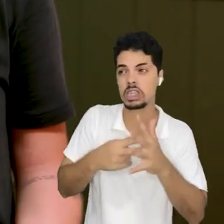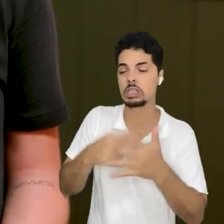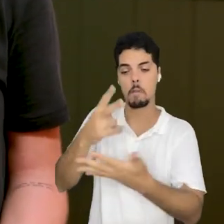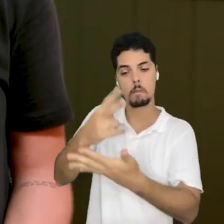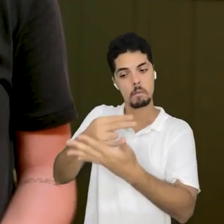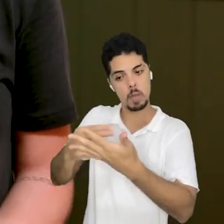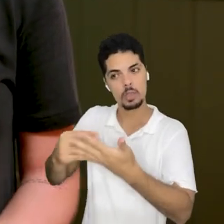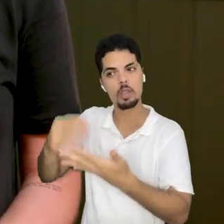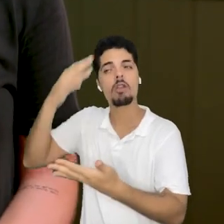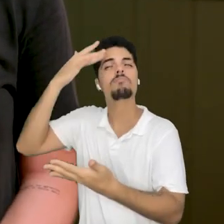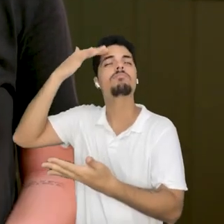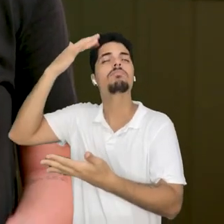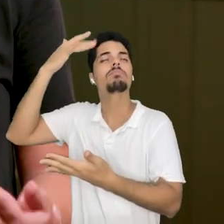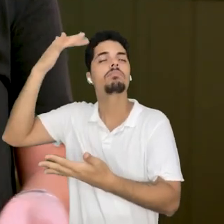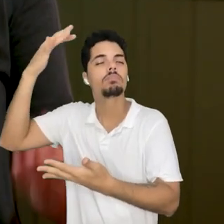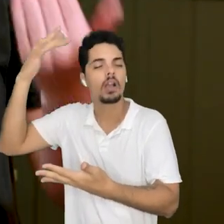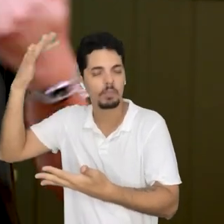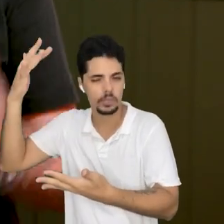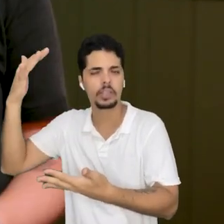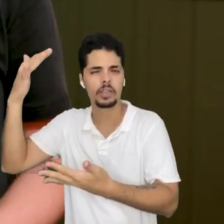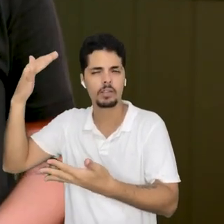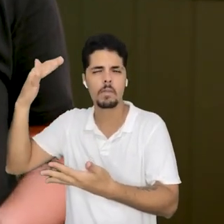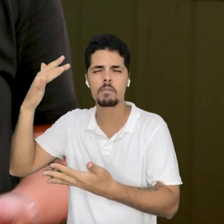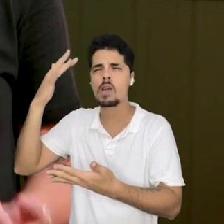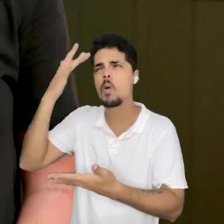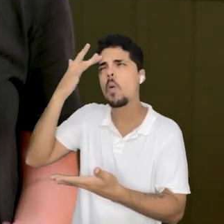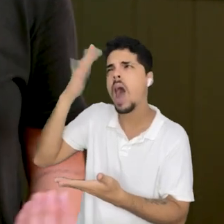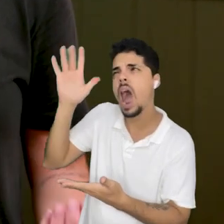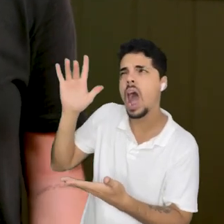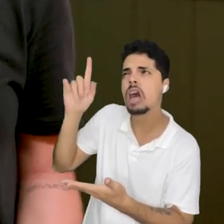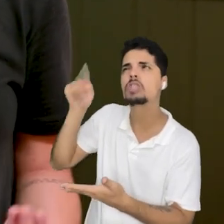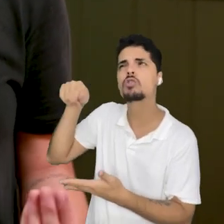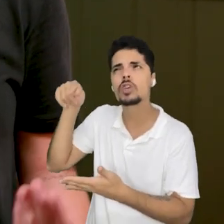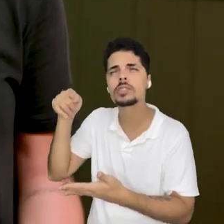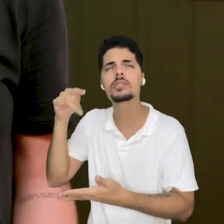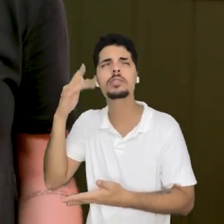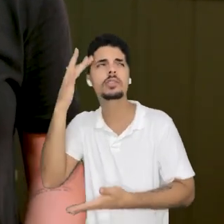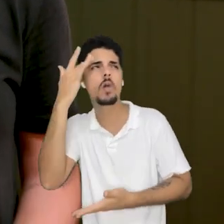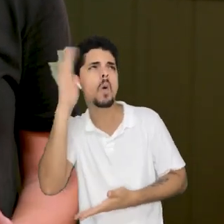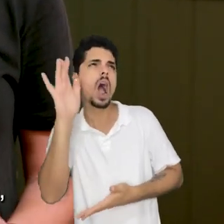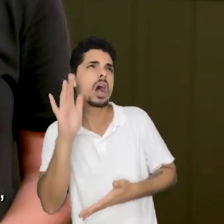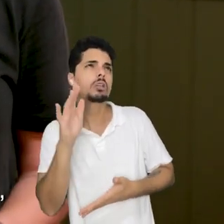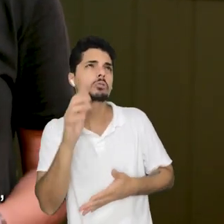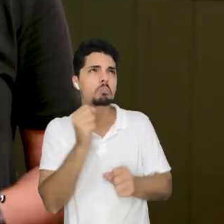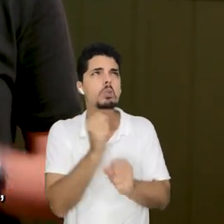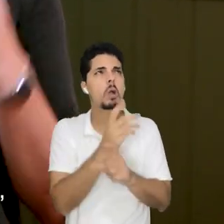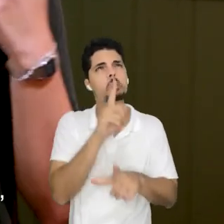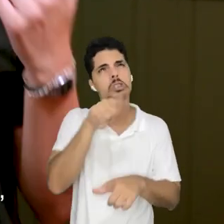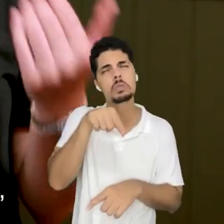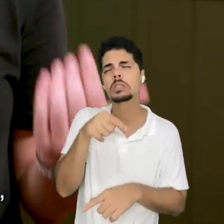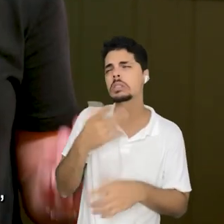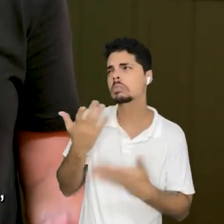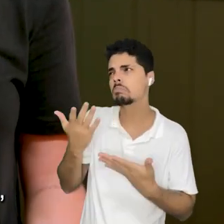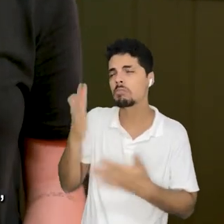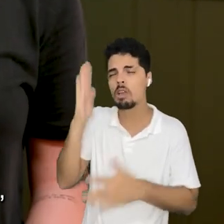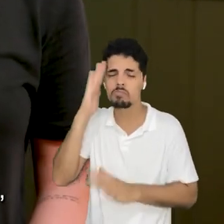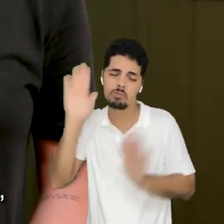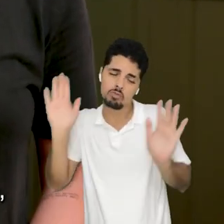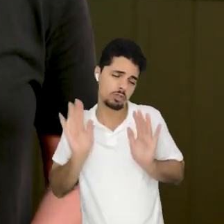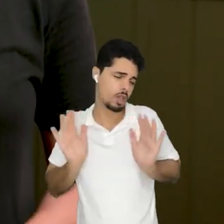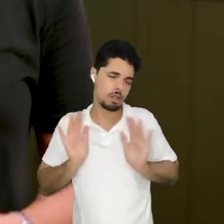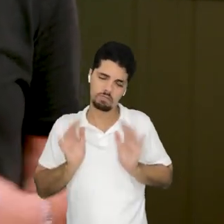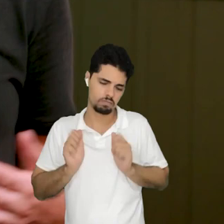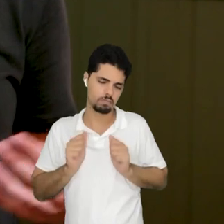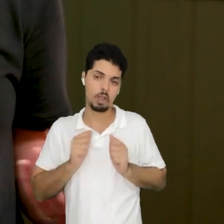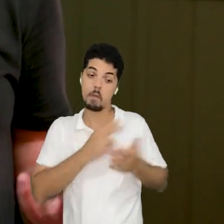da escravidão e um ano antes da proclamação da República. Então é um momento de crise da